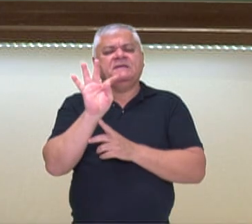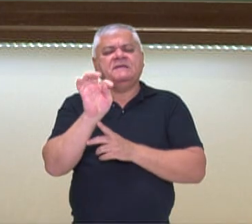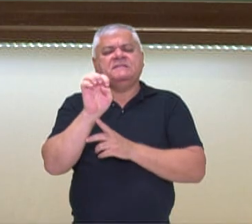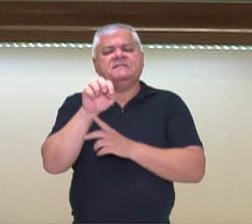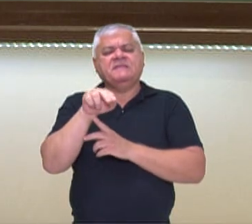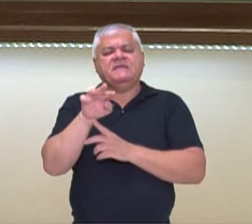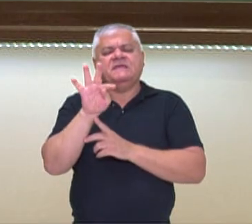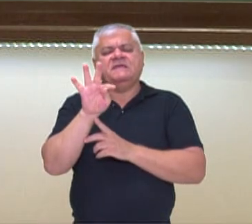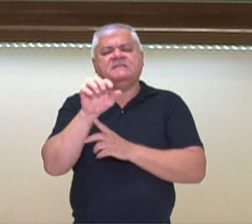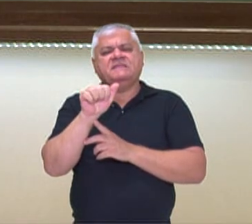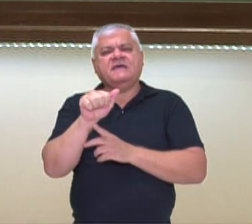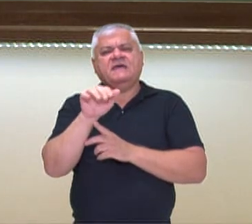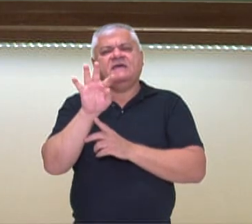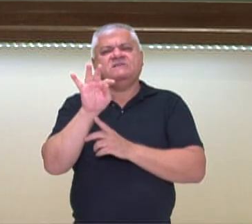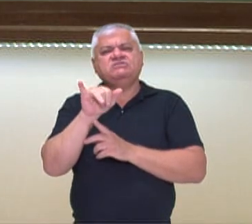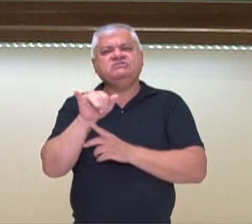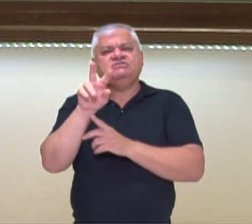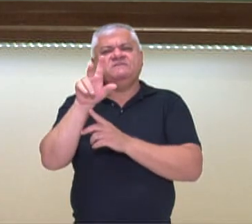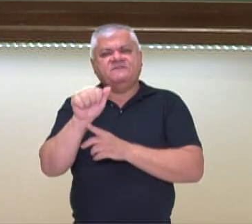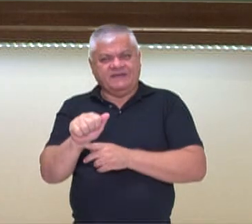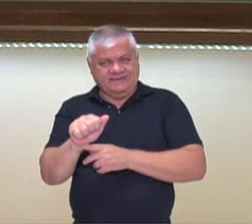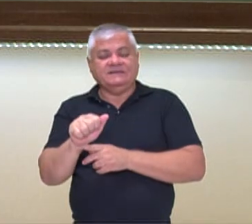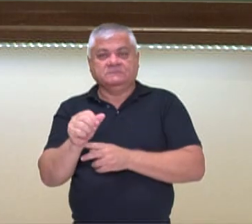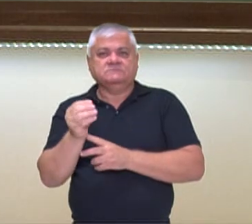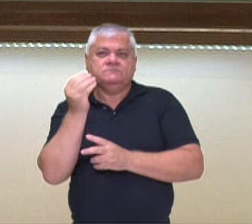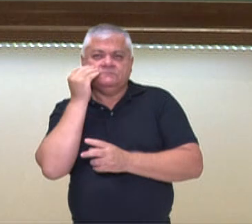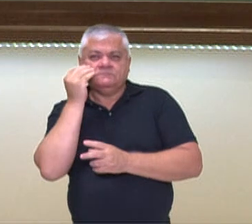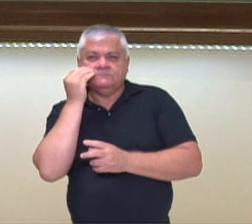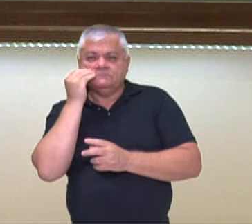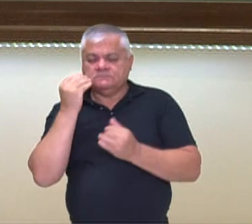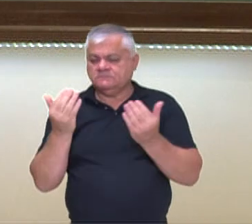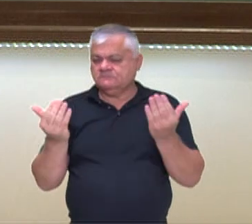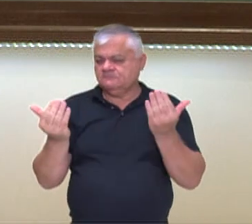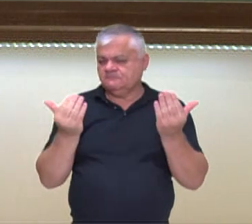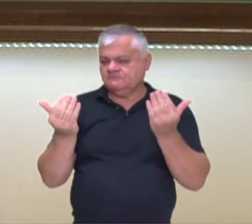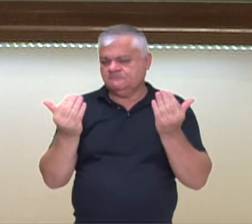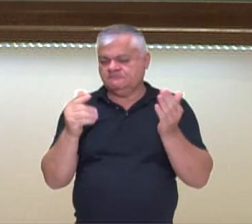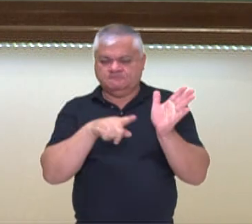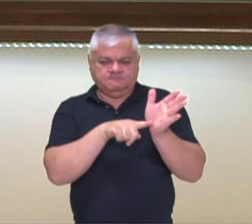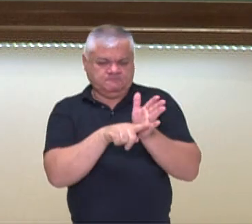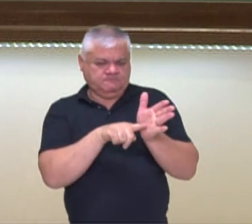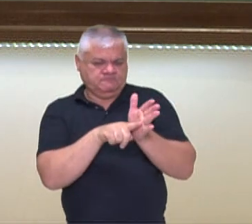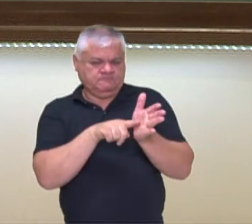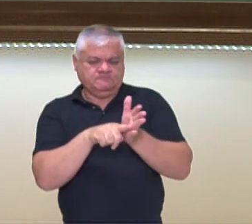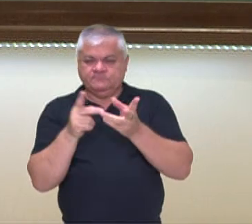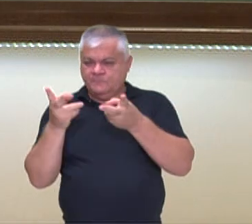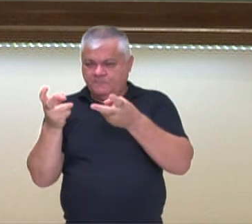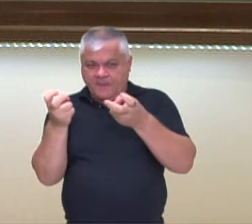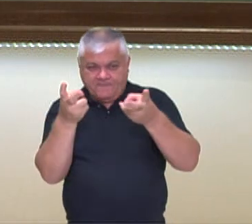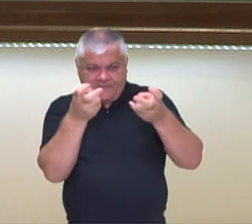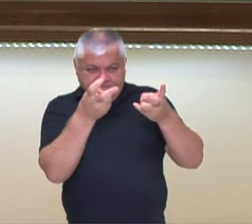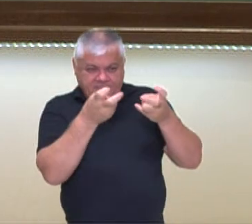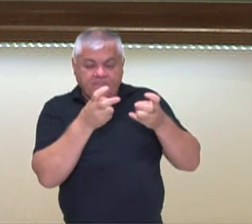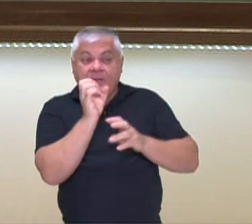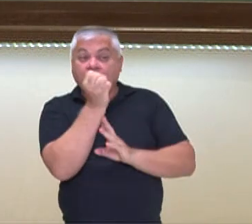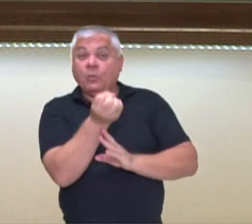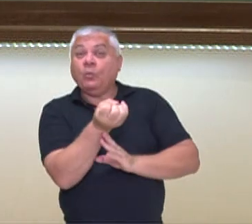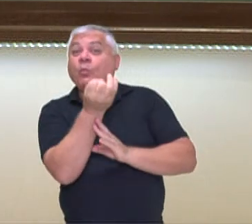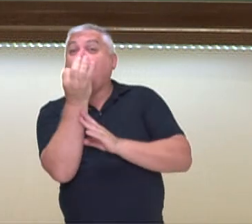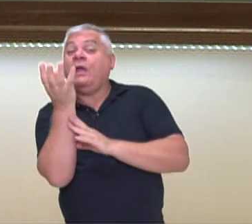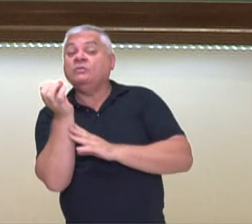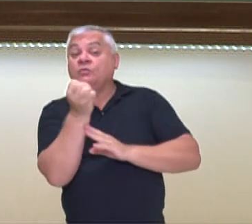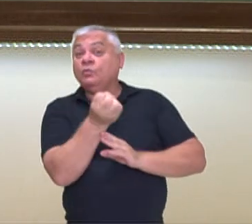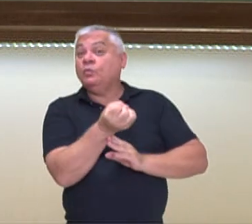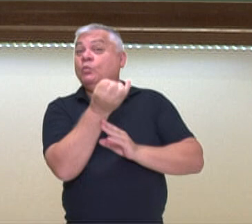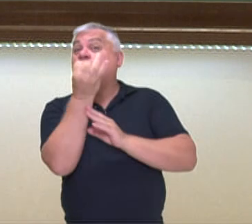ser esse método de tentativa? Você analisa a equação, observa as proporções, a